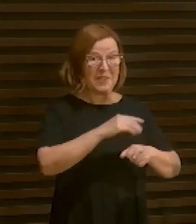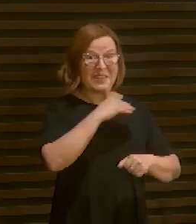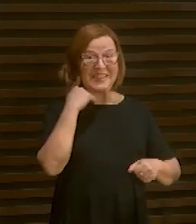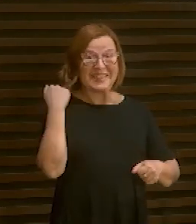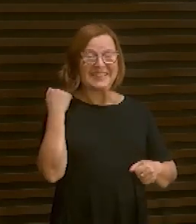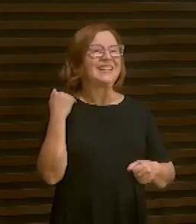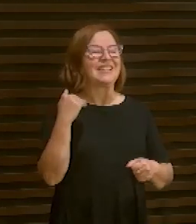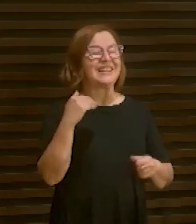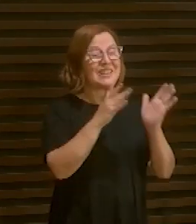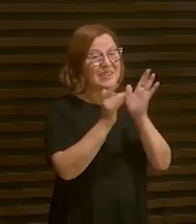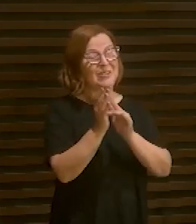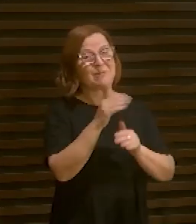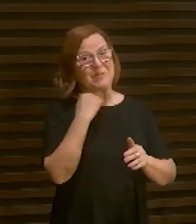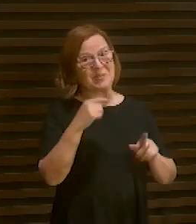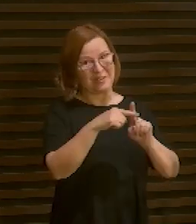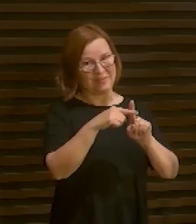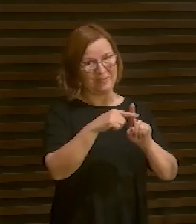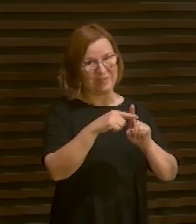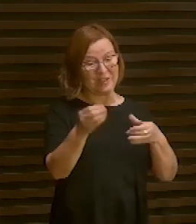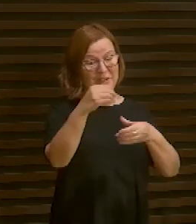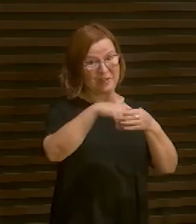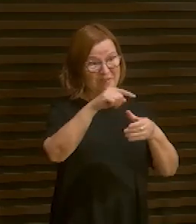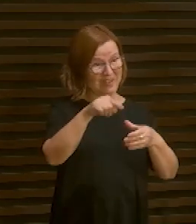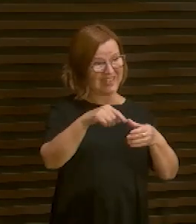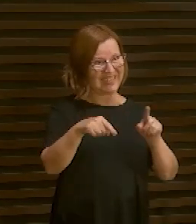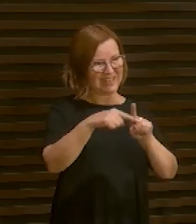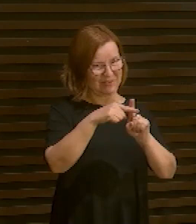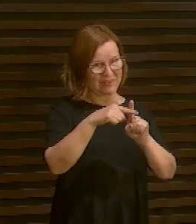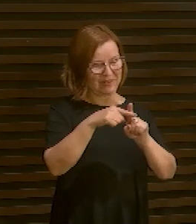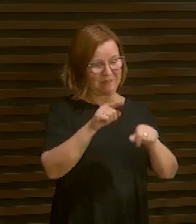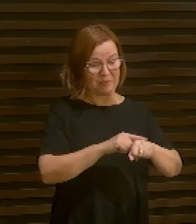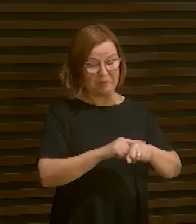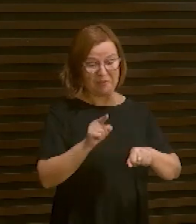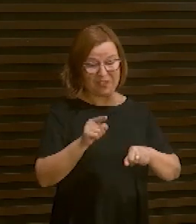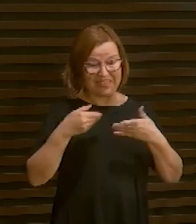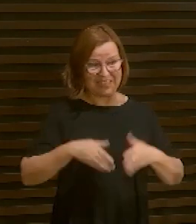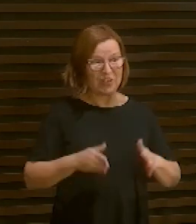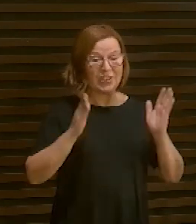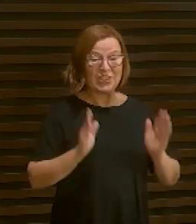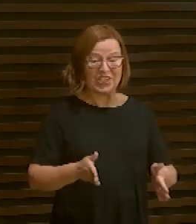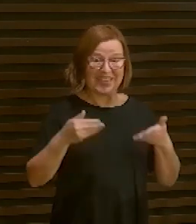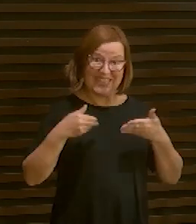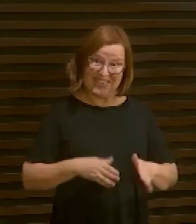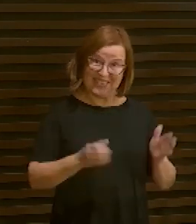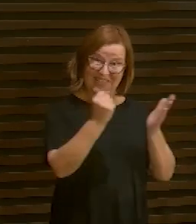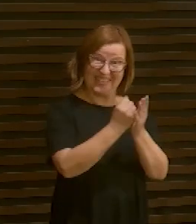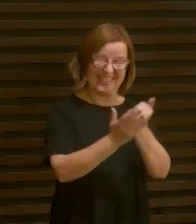morreu, ele levou você lá naquela cruz? E quando você nasceu, você já nasceu crucificado?